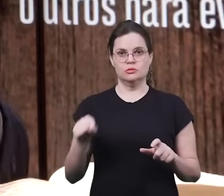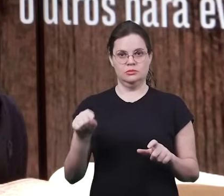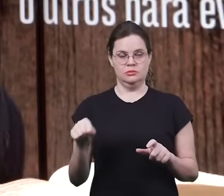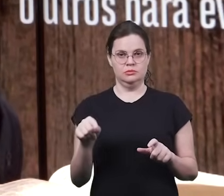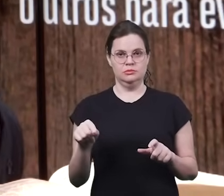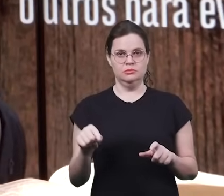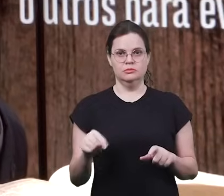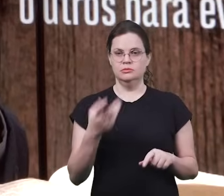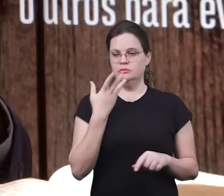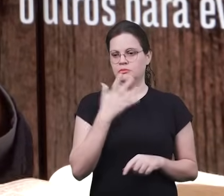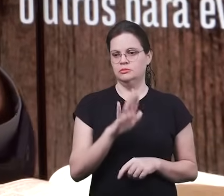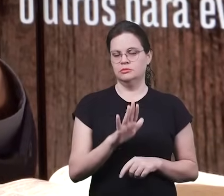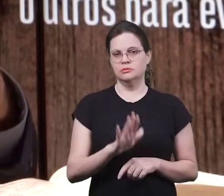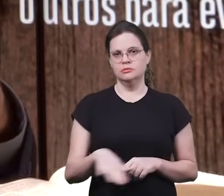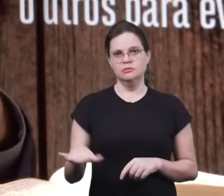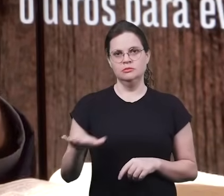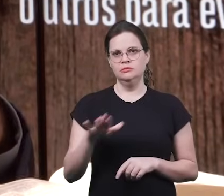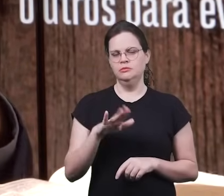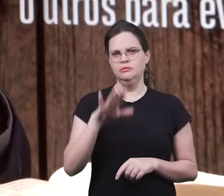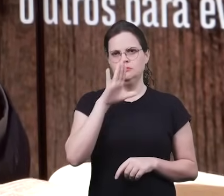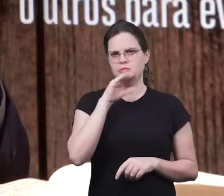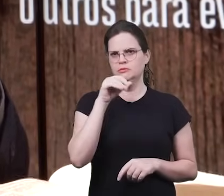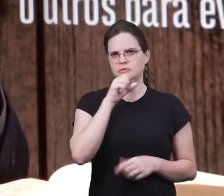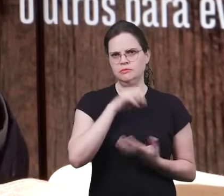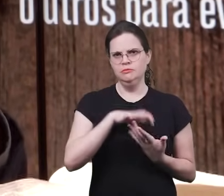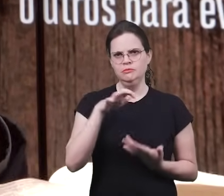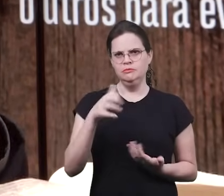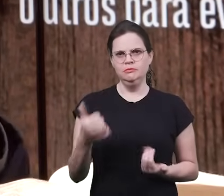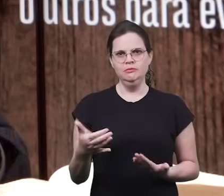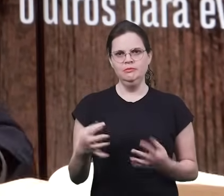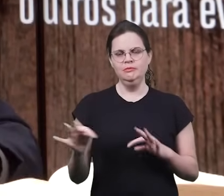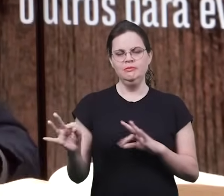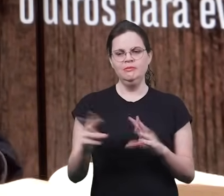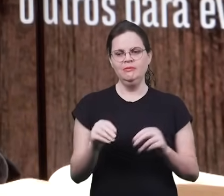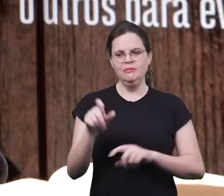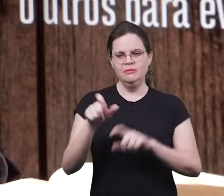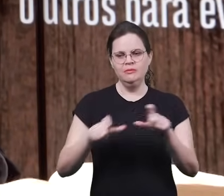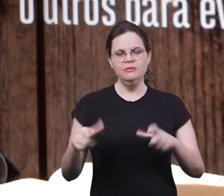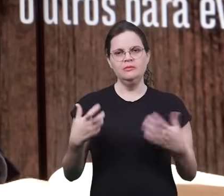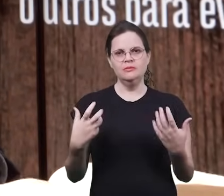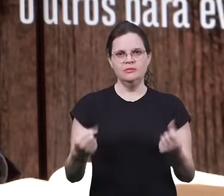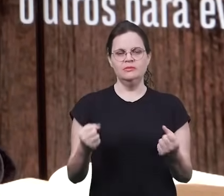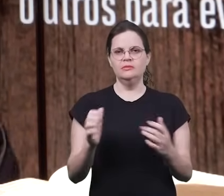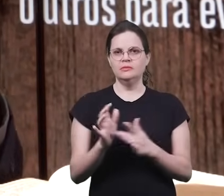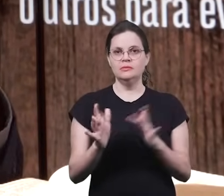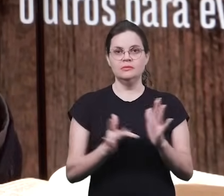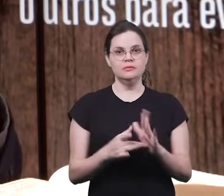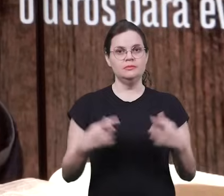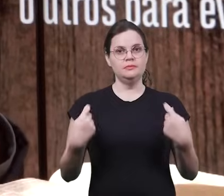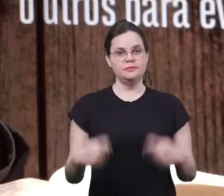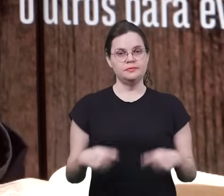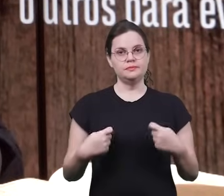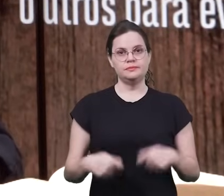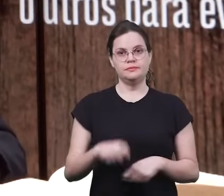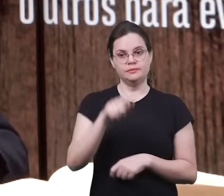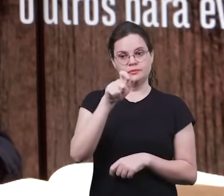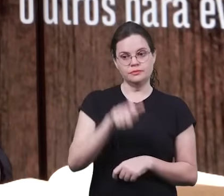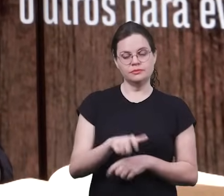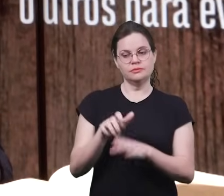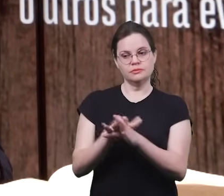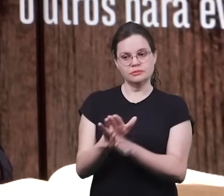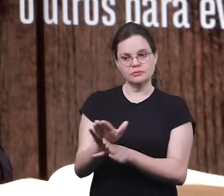pessoas, crianças, né, que precisam, que aceitaram o Senhor e que precisam de serem conduzidos,